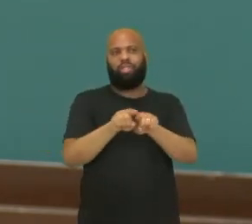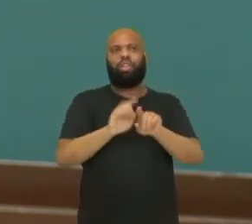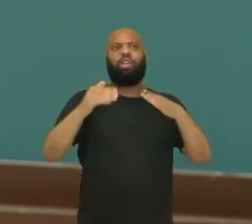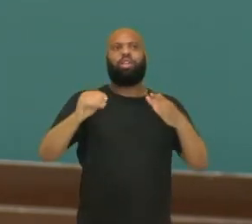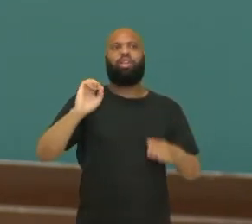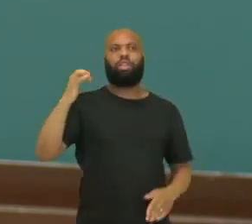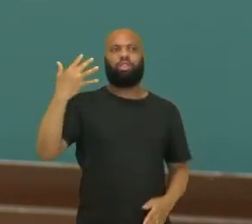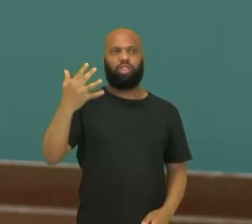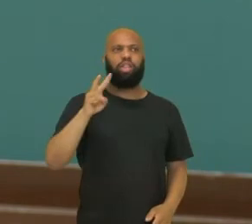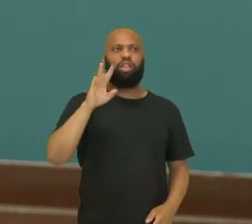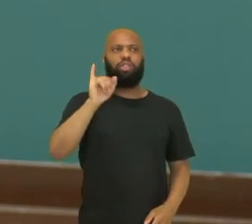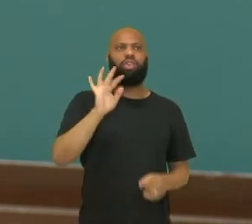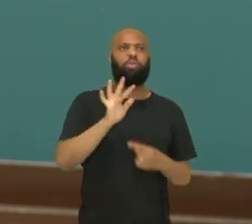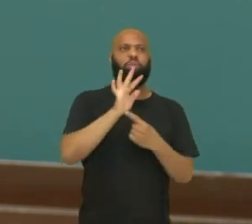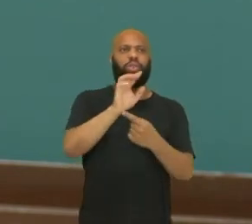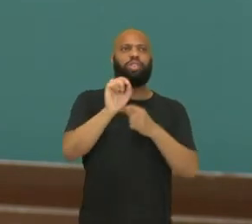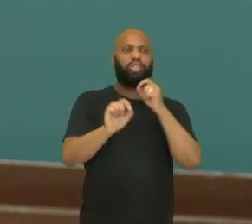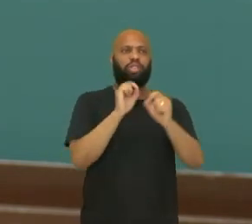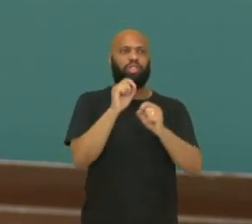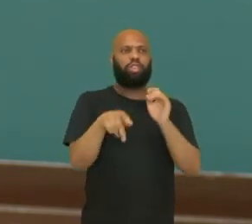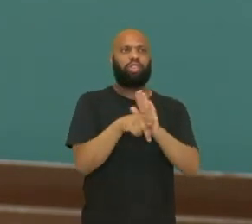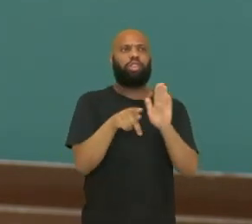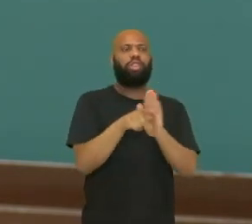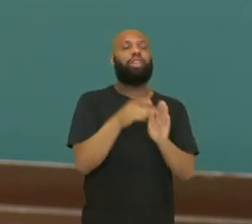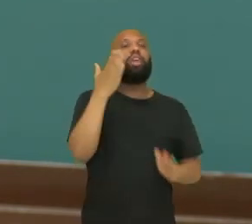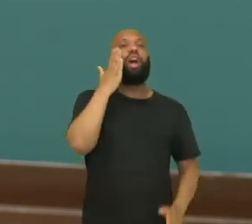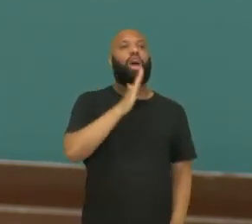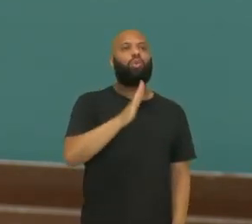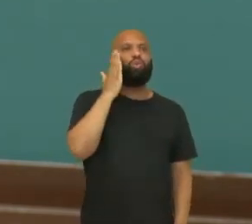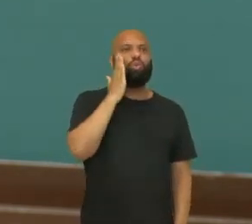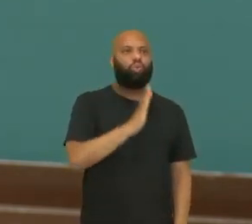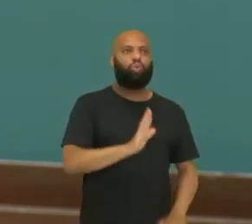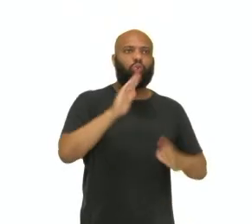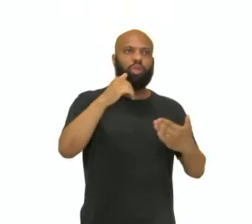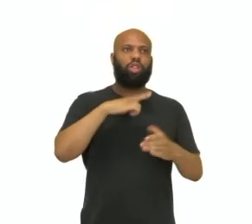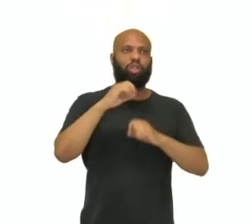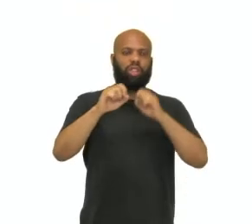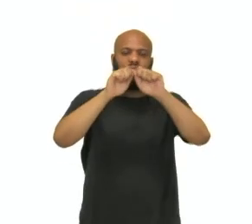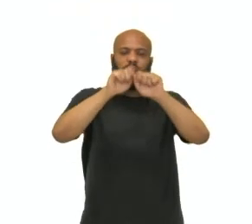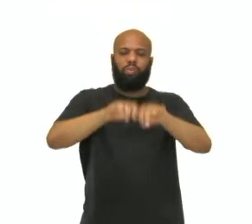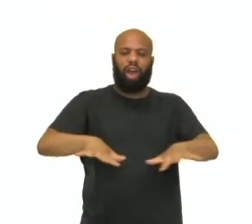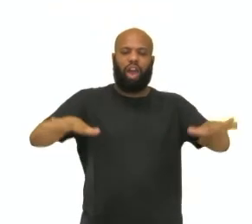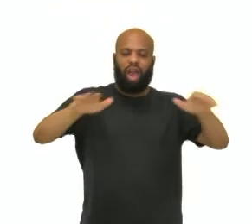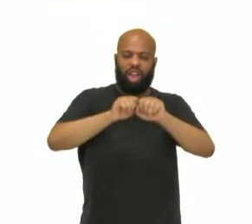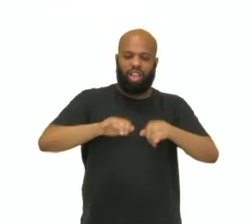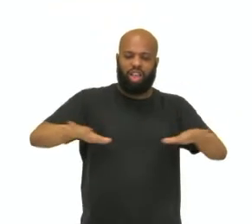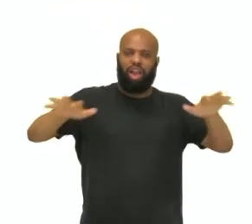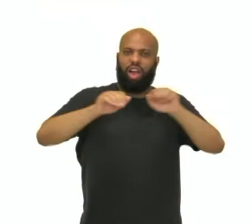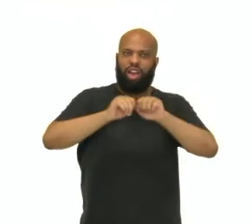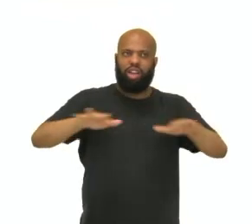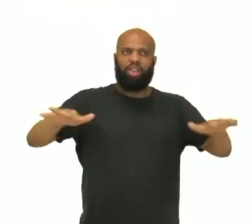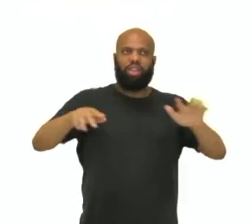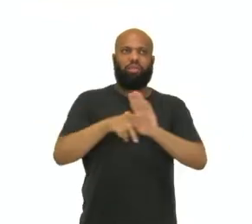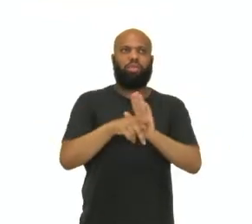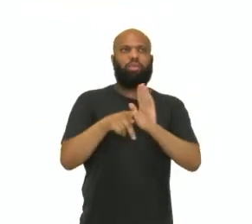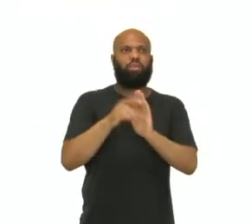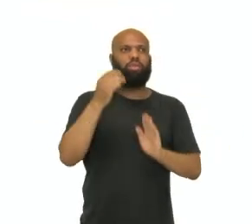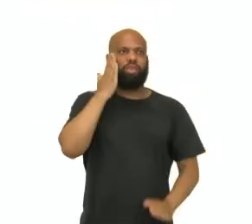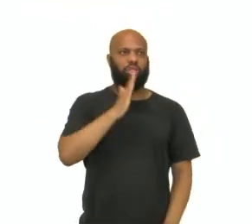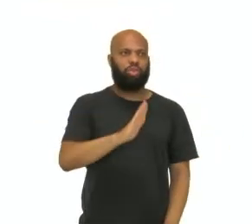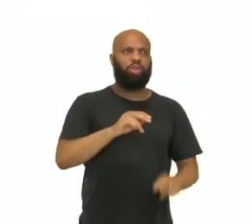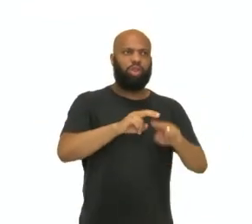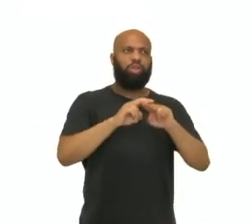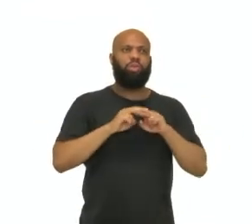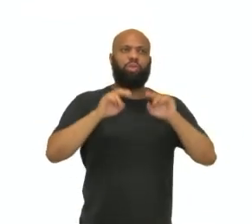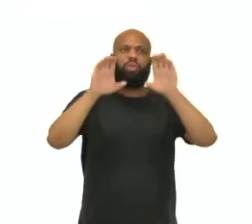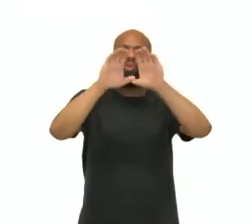ele realça a parte do azul, tá, pessoal? O espalhamento, ele dá uma realçada na parte do azul. Por isso que